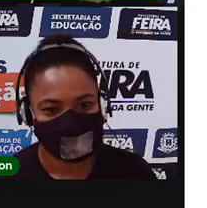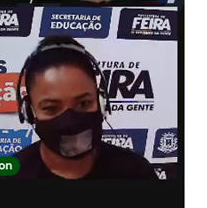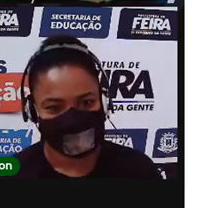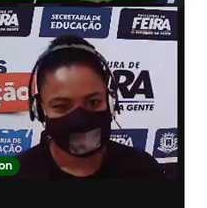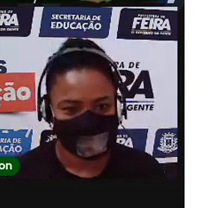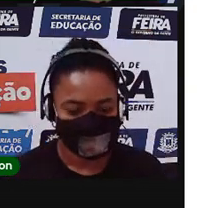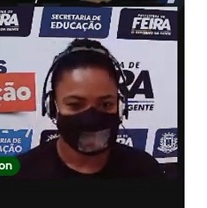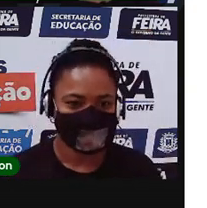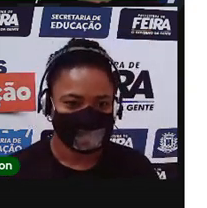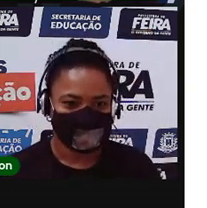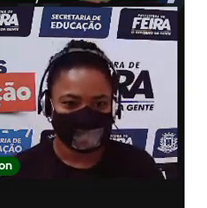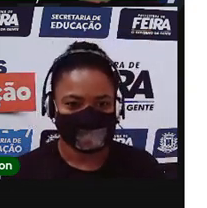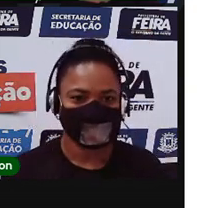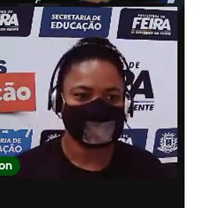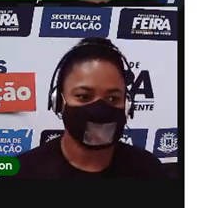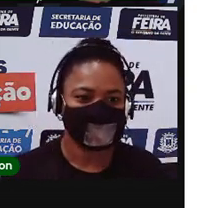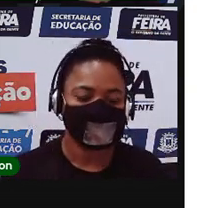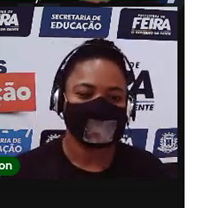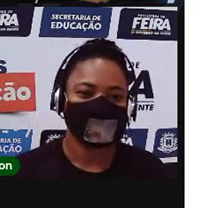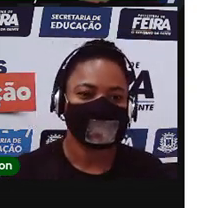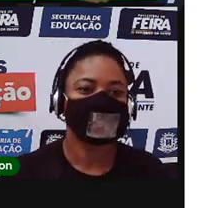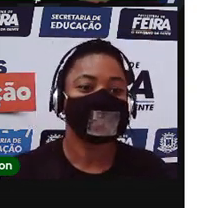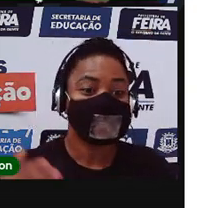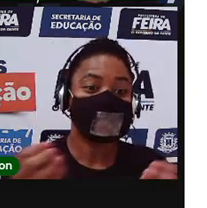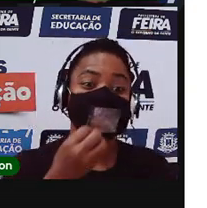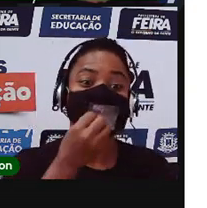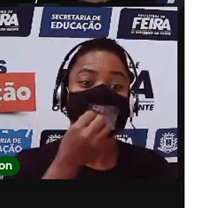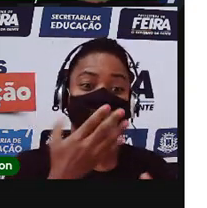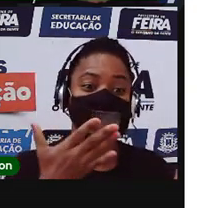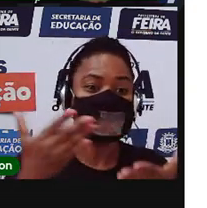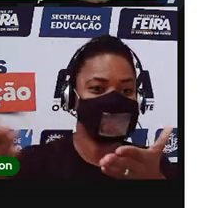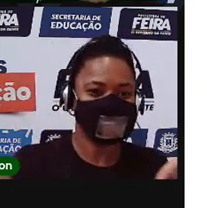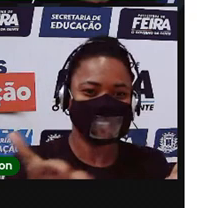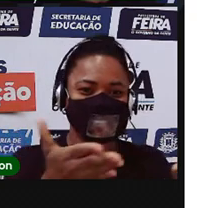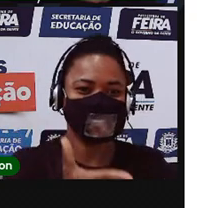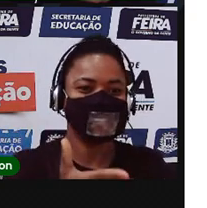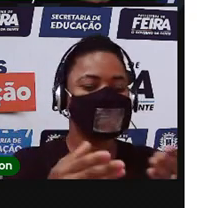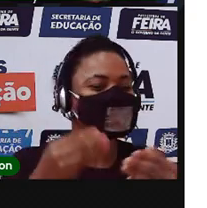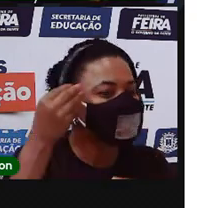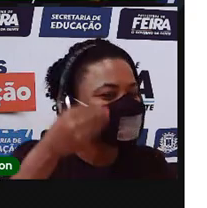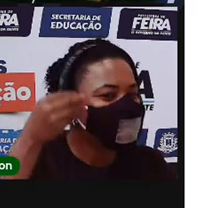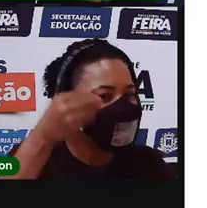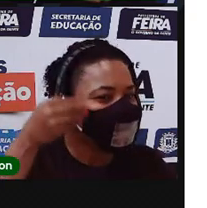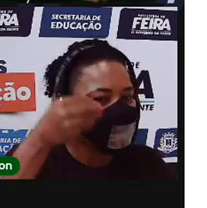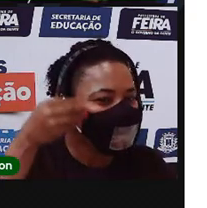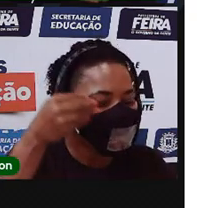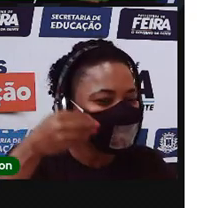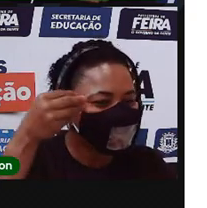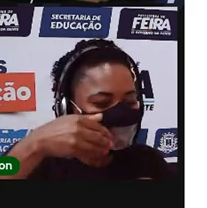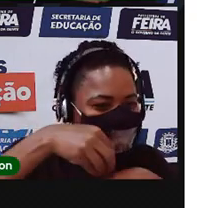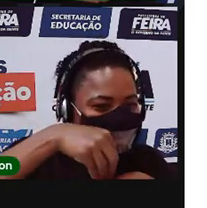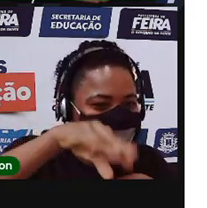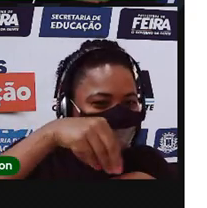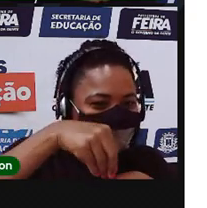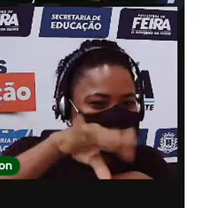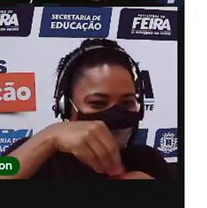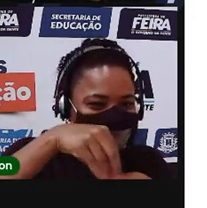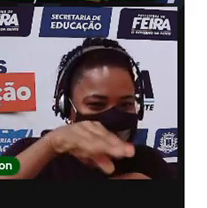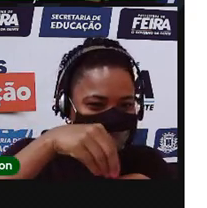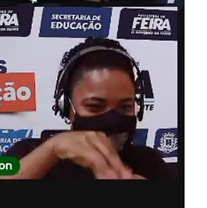Seja bem-vinda para estar nessa manhã compartilhando conosco um pouquinho da sua experiência e também, claro,